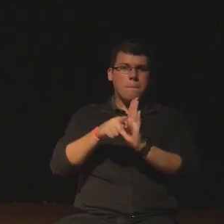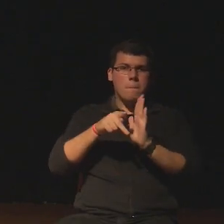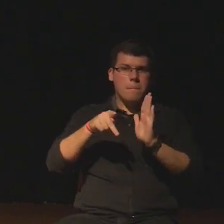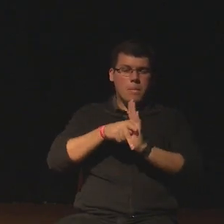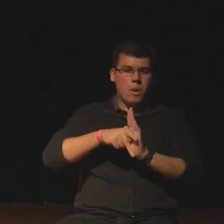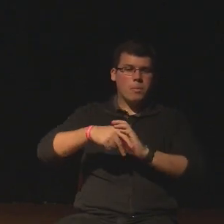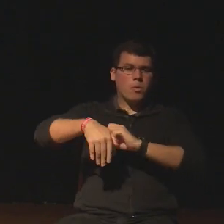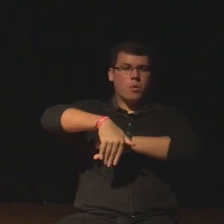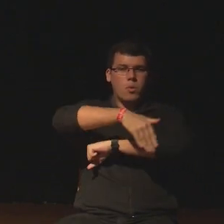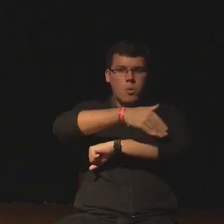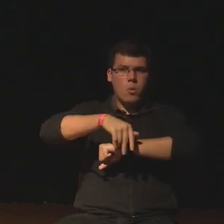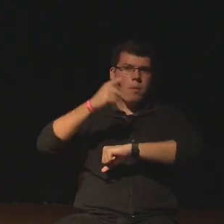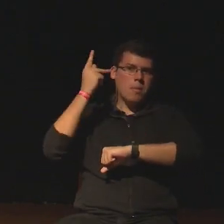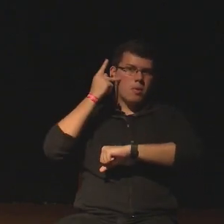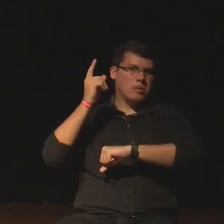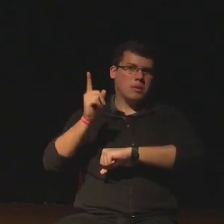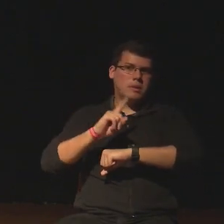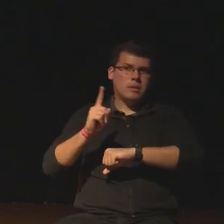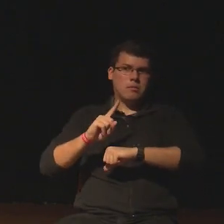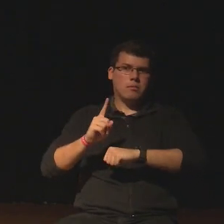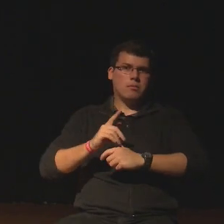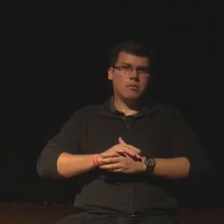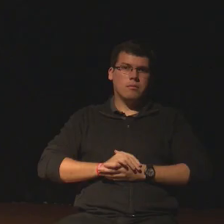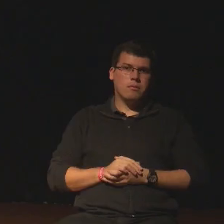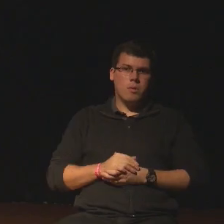são perpendiculares.